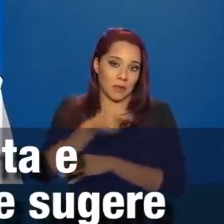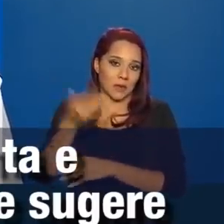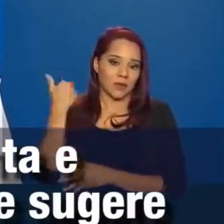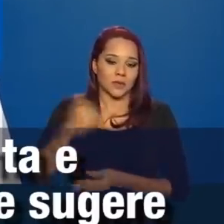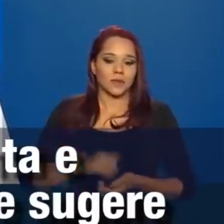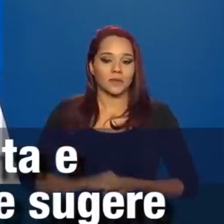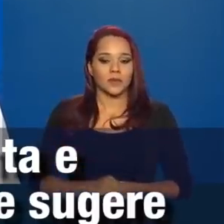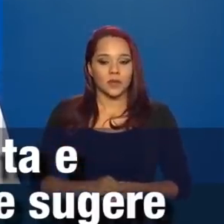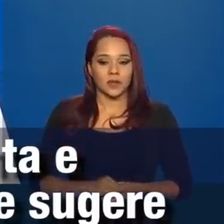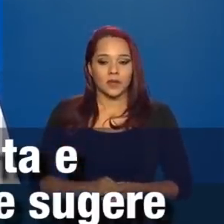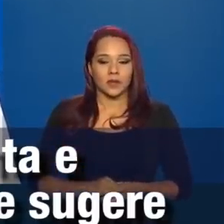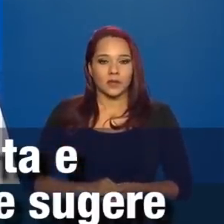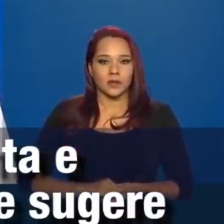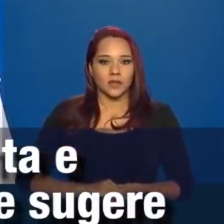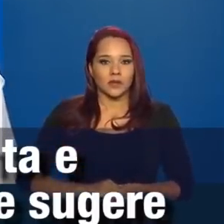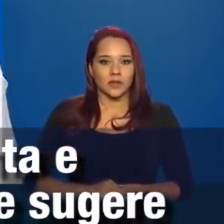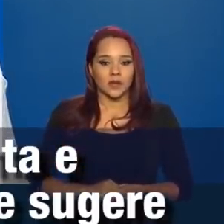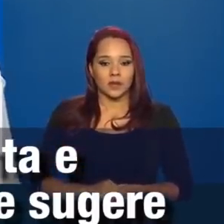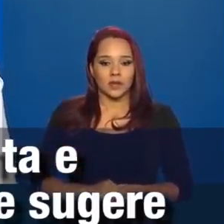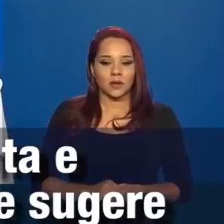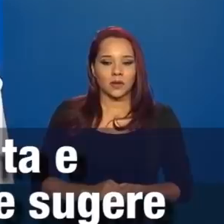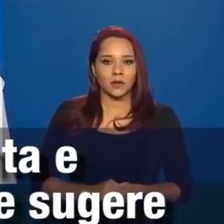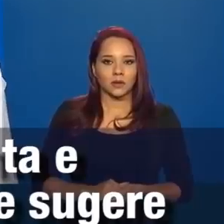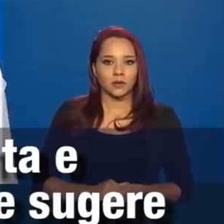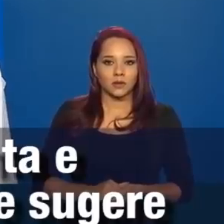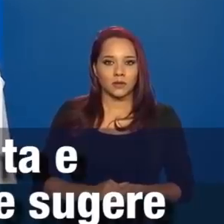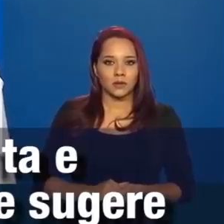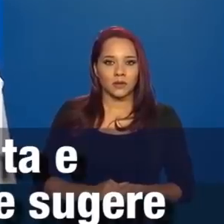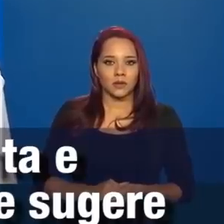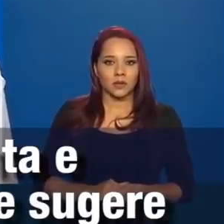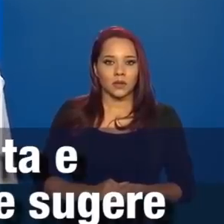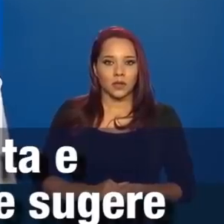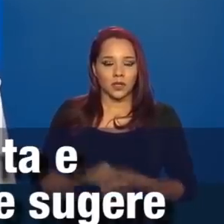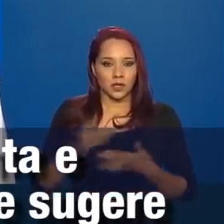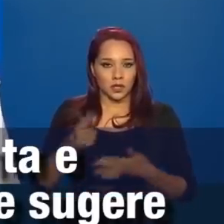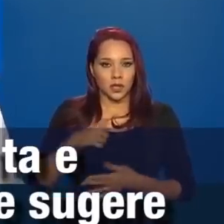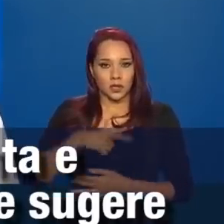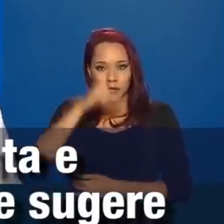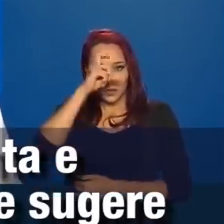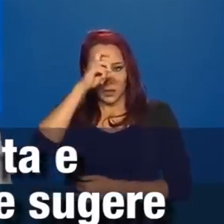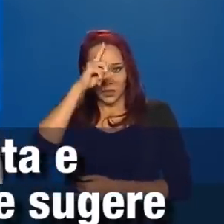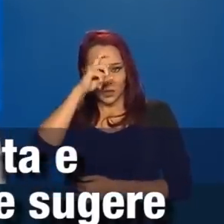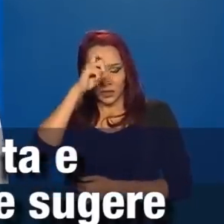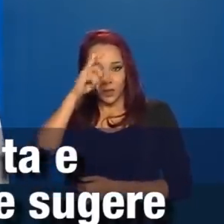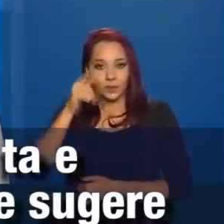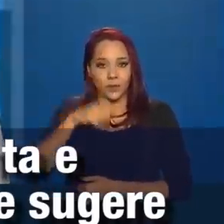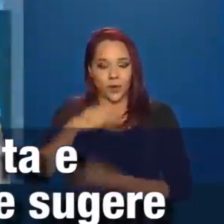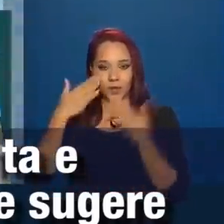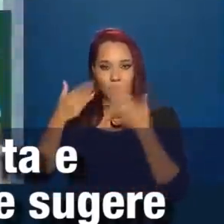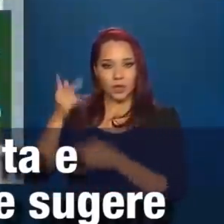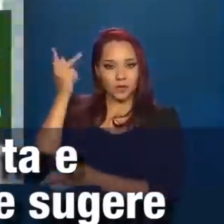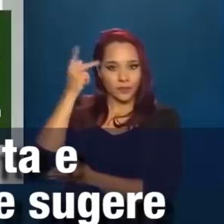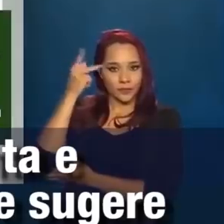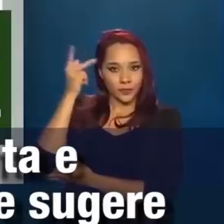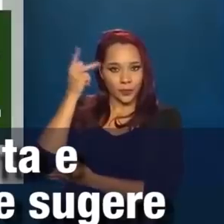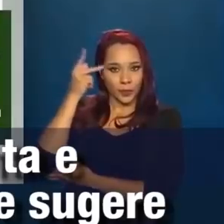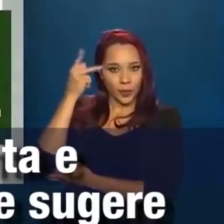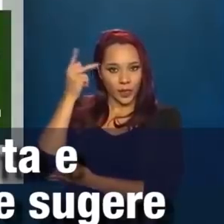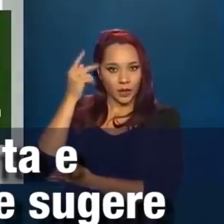semanas. Pode passar? Aqui nós temos as hospitalizações por estado, mostrando que o estado de São Paulo é o